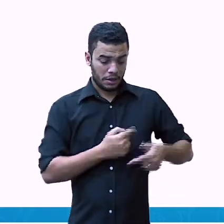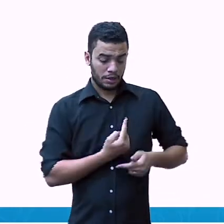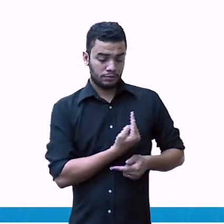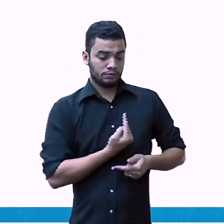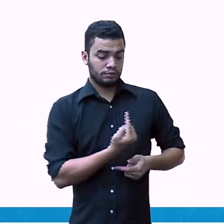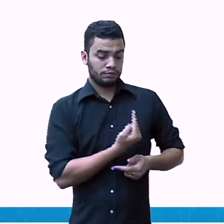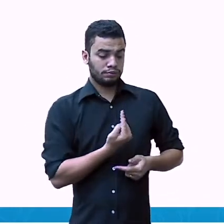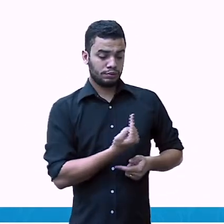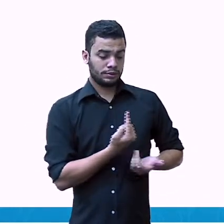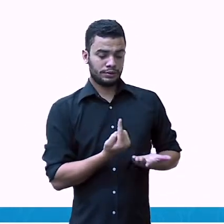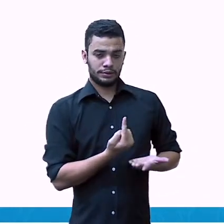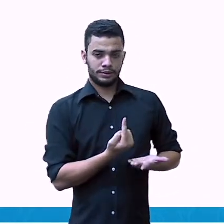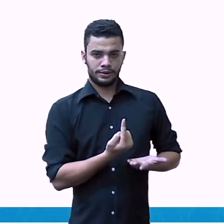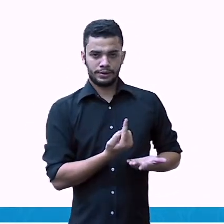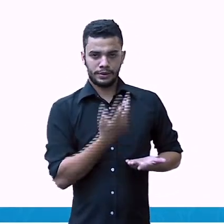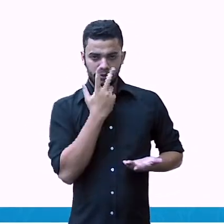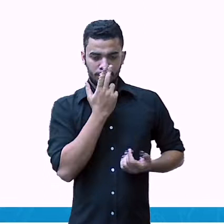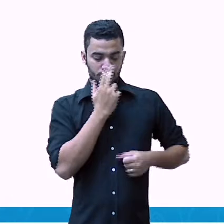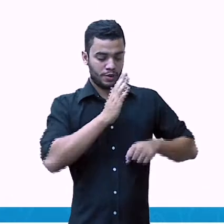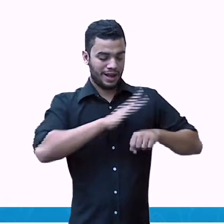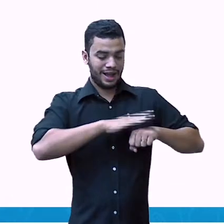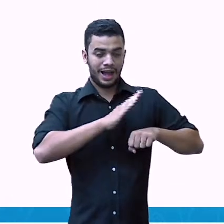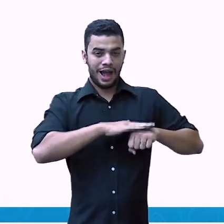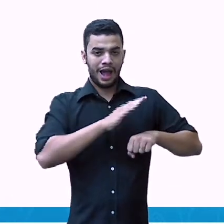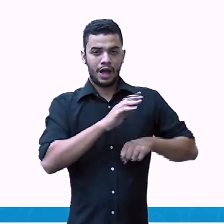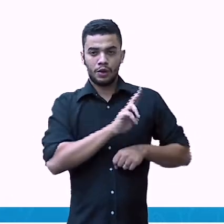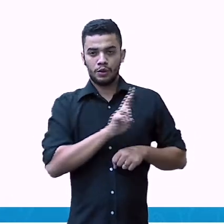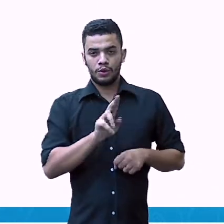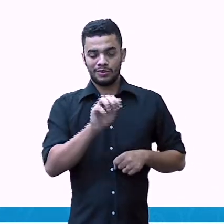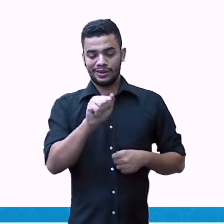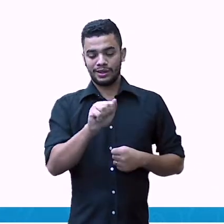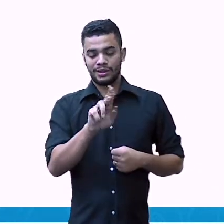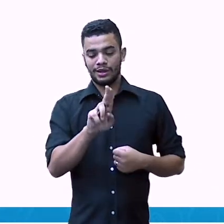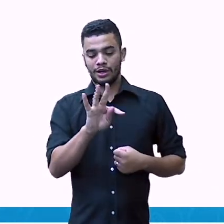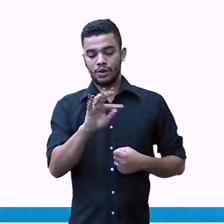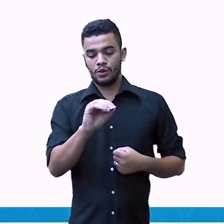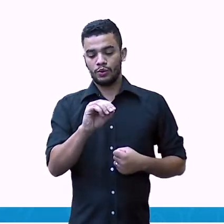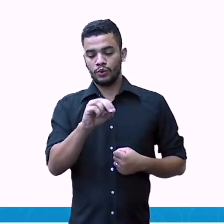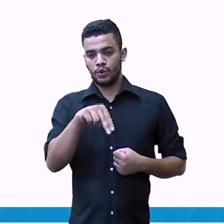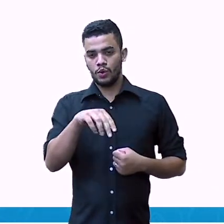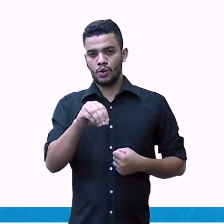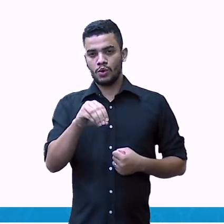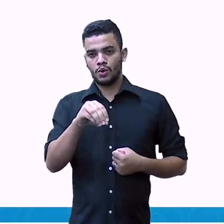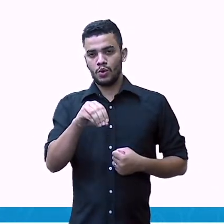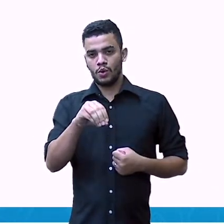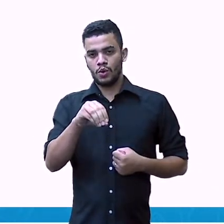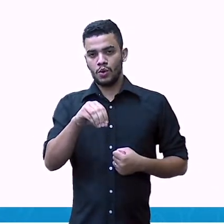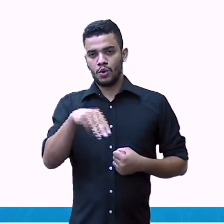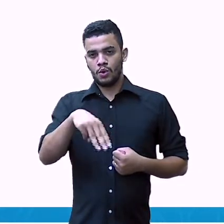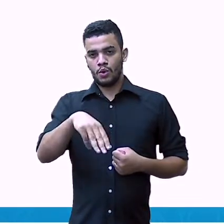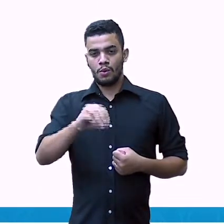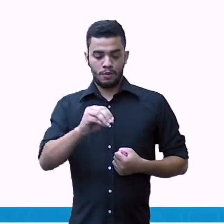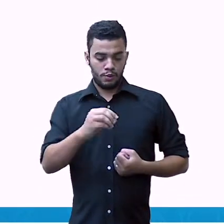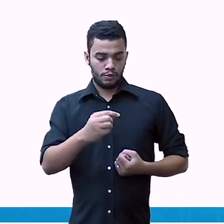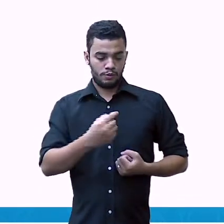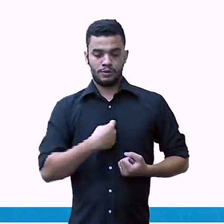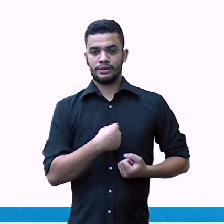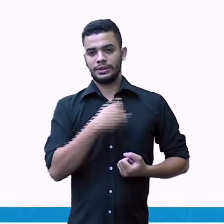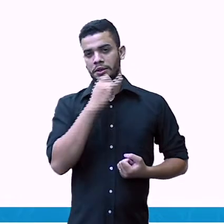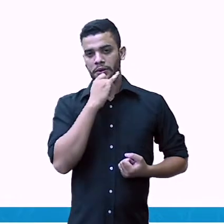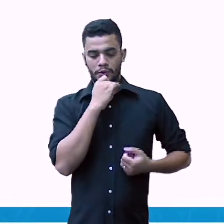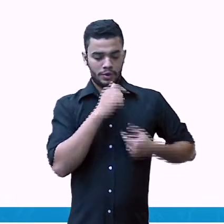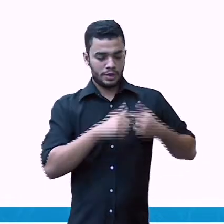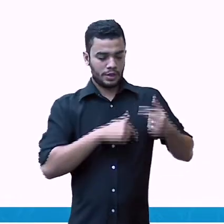vamos falar um pouco mais sobre esses trabalhos, esses tipos de trabalhadores, esses profissionais que